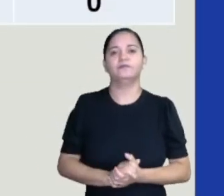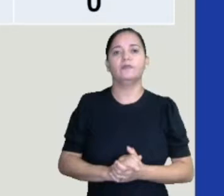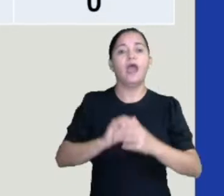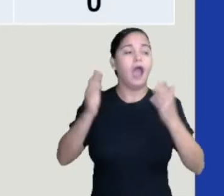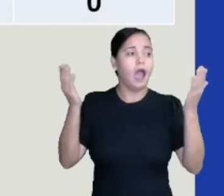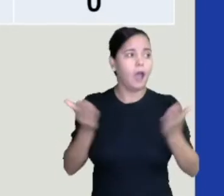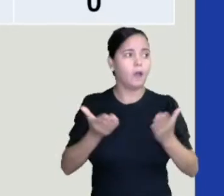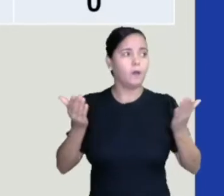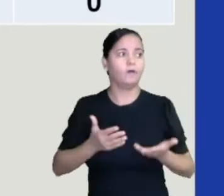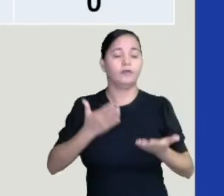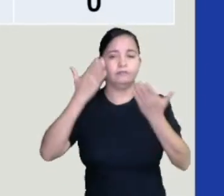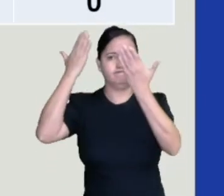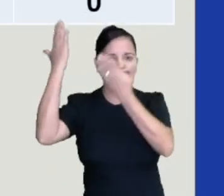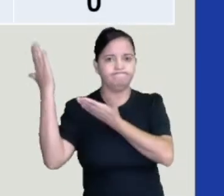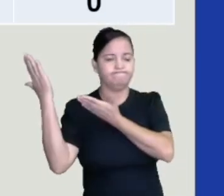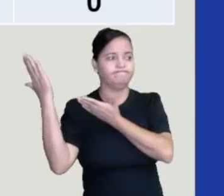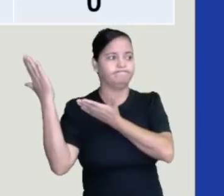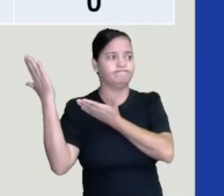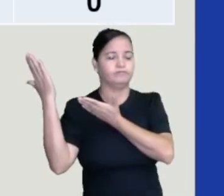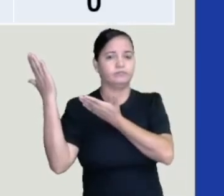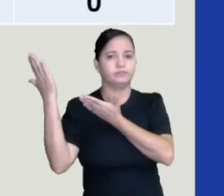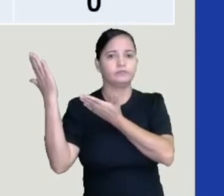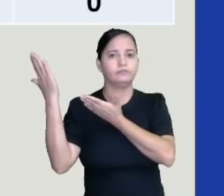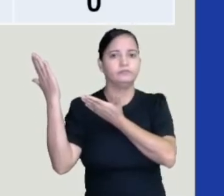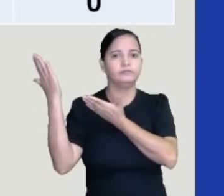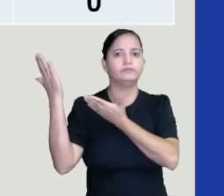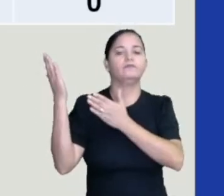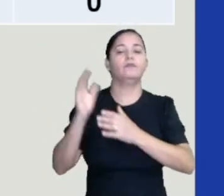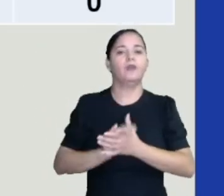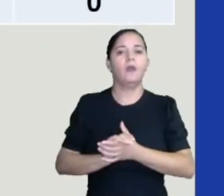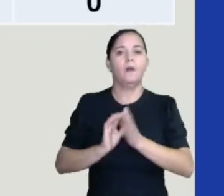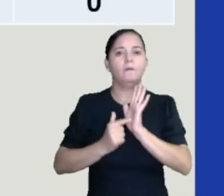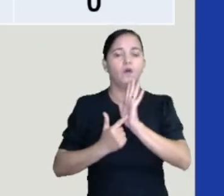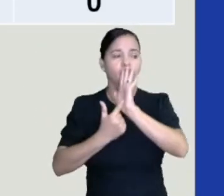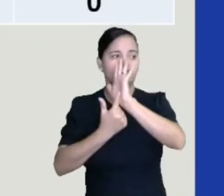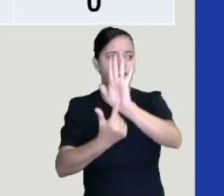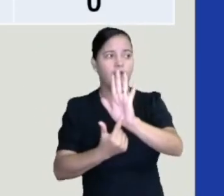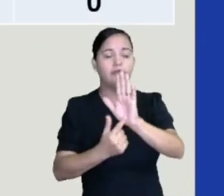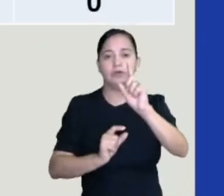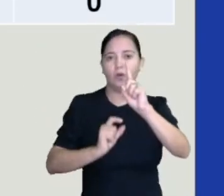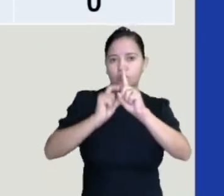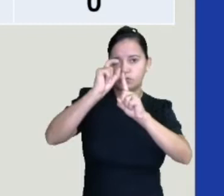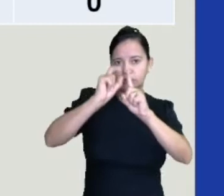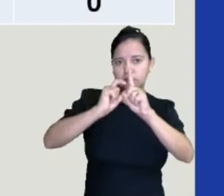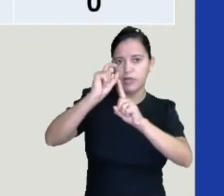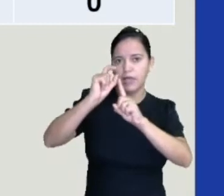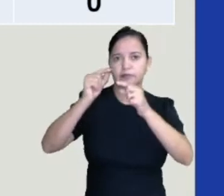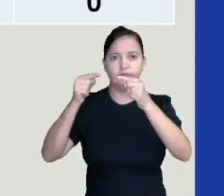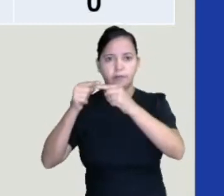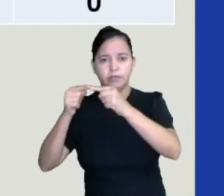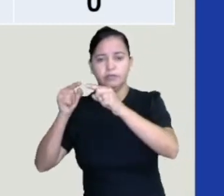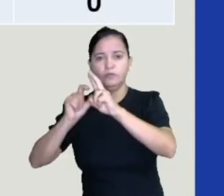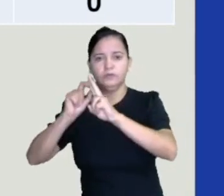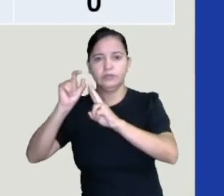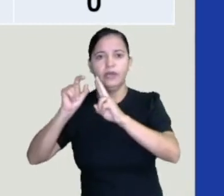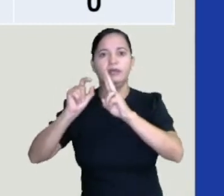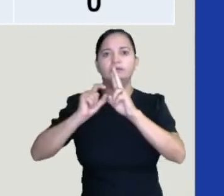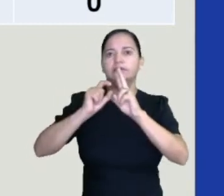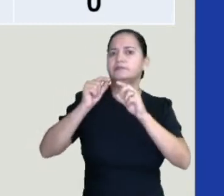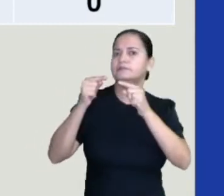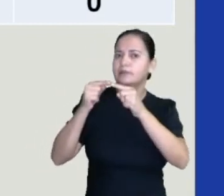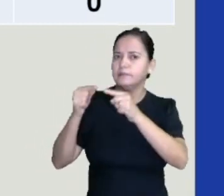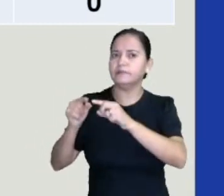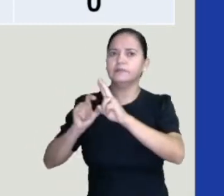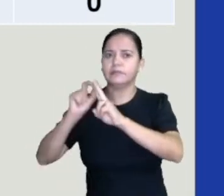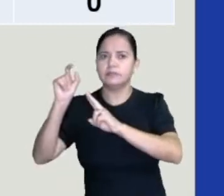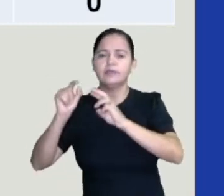representação, igualzinha à anterior. 0 das unidades nas unidades, dezenas nas dezenas, centenas nas